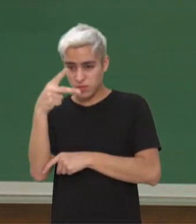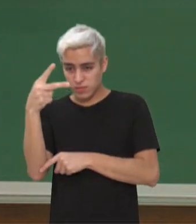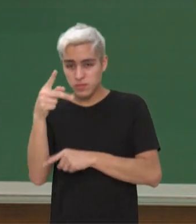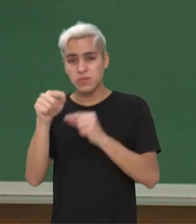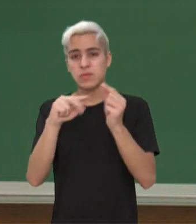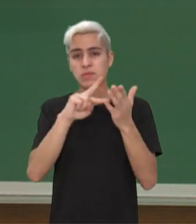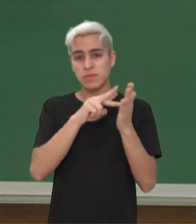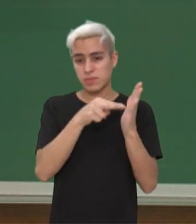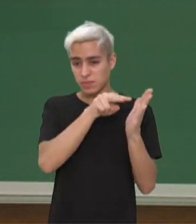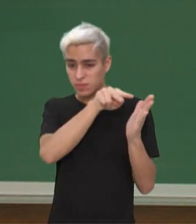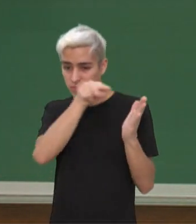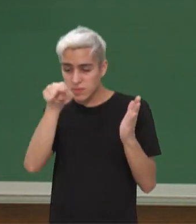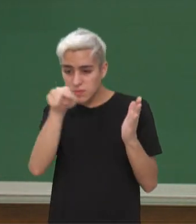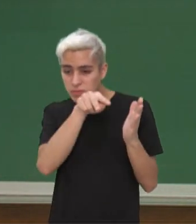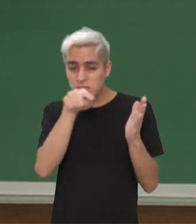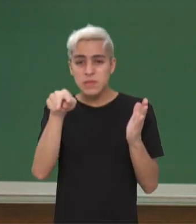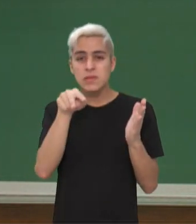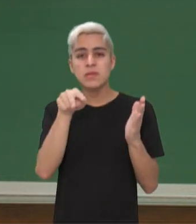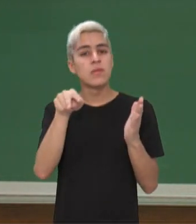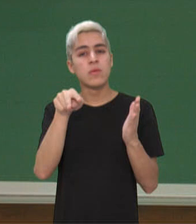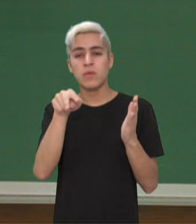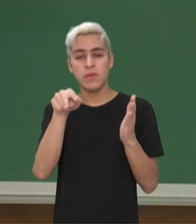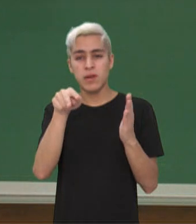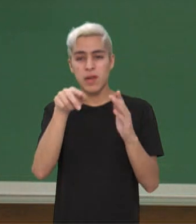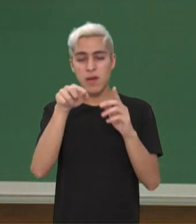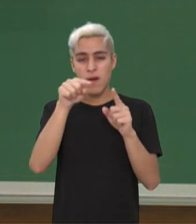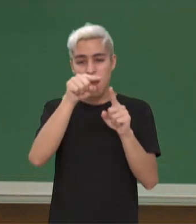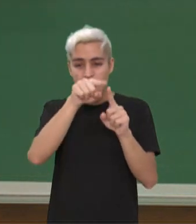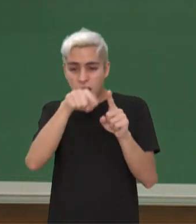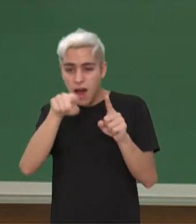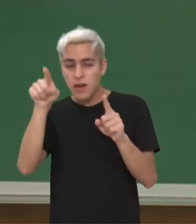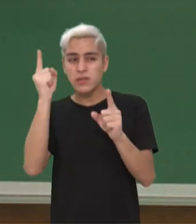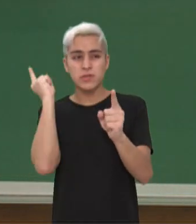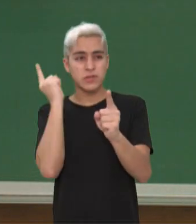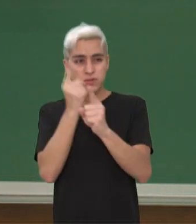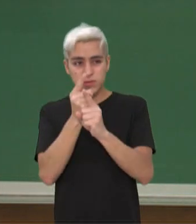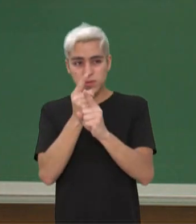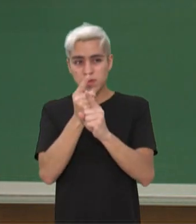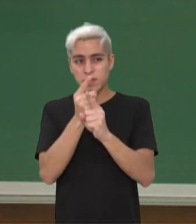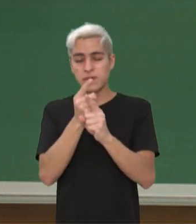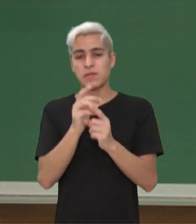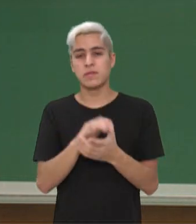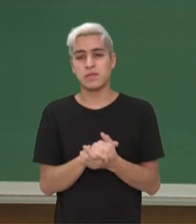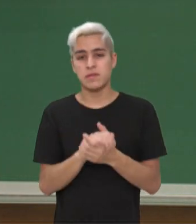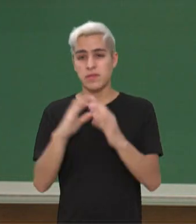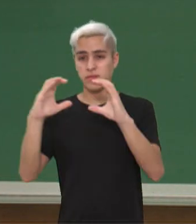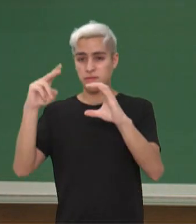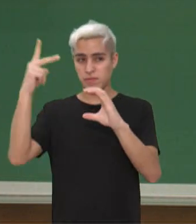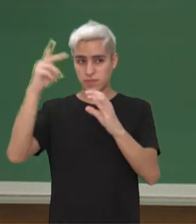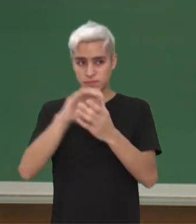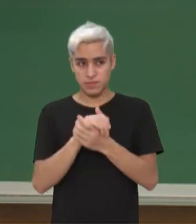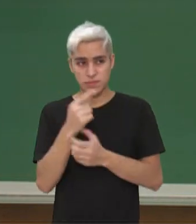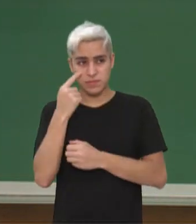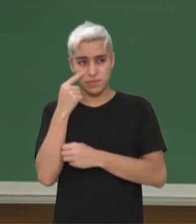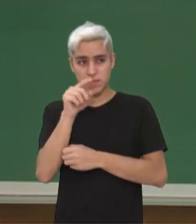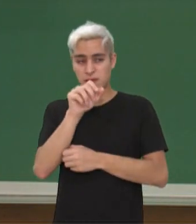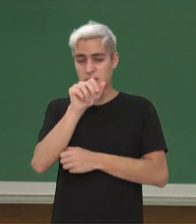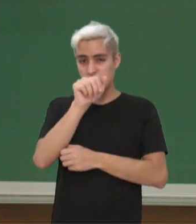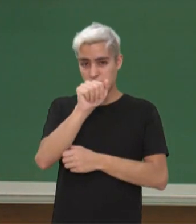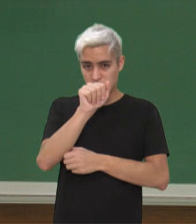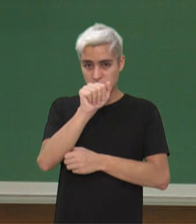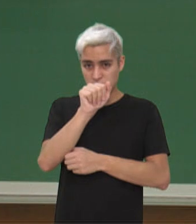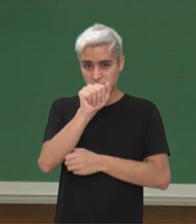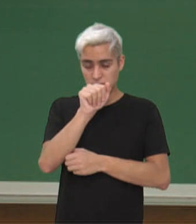são as nossas duas raízes que encontram numa função quadrática. Se eu observar o coeficiente a do